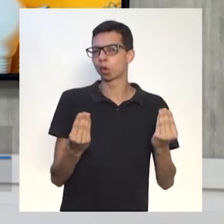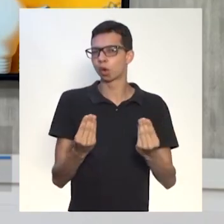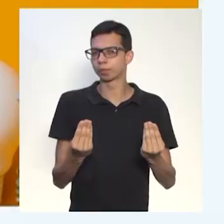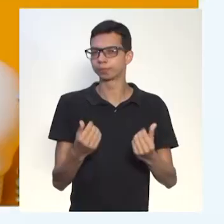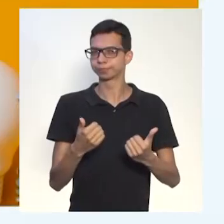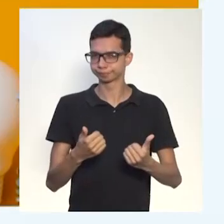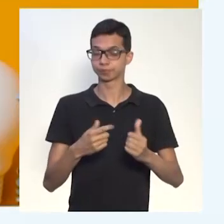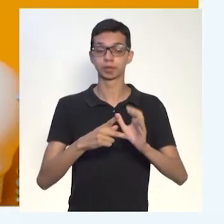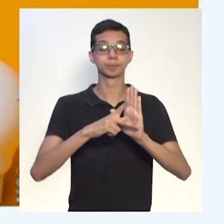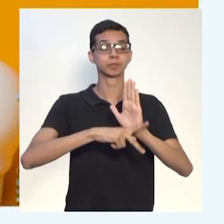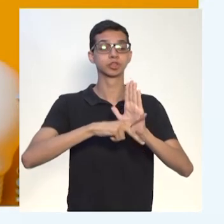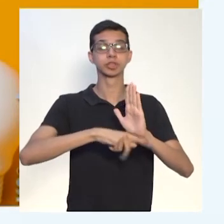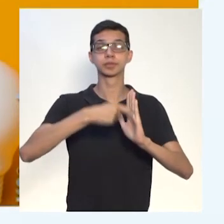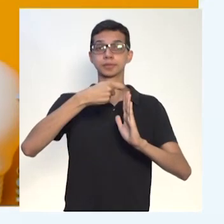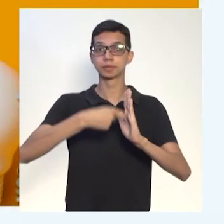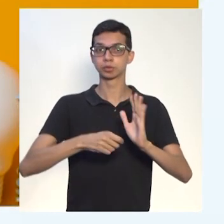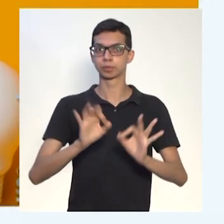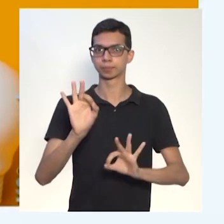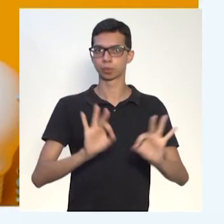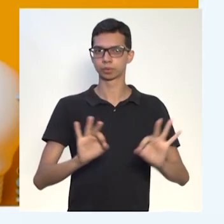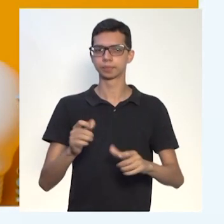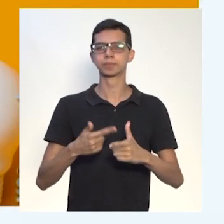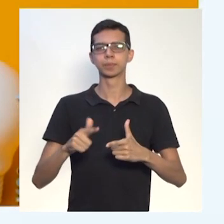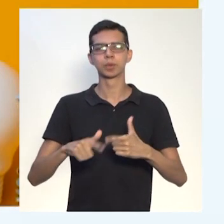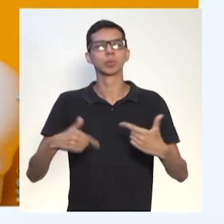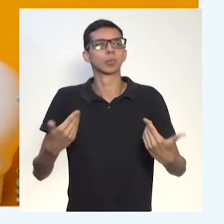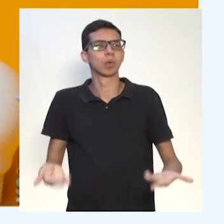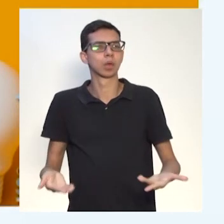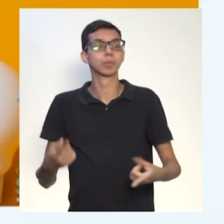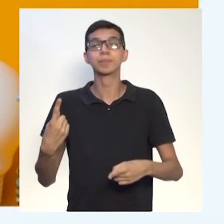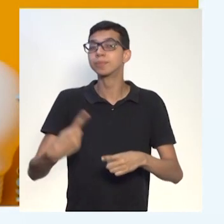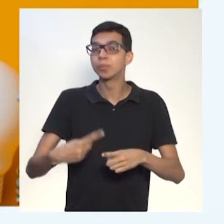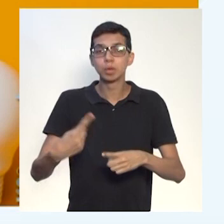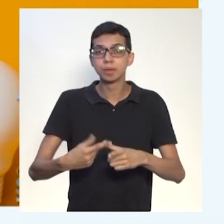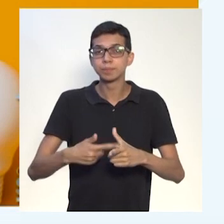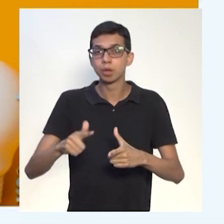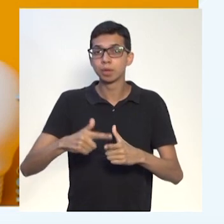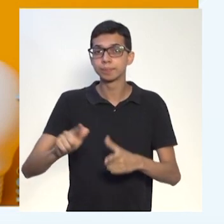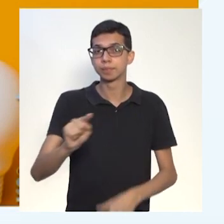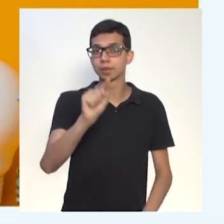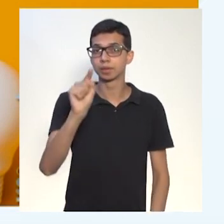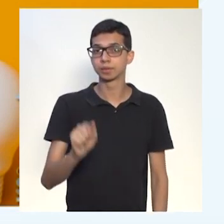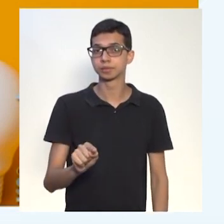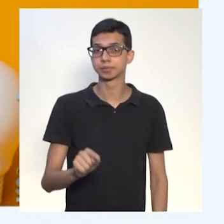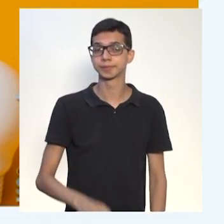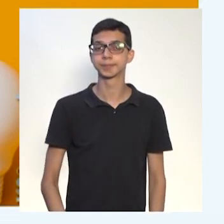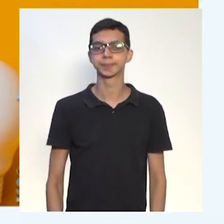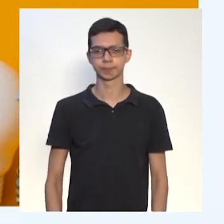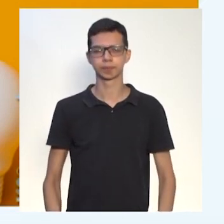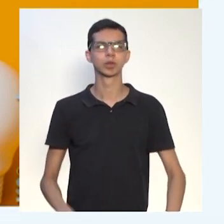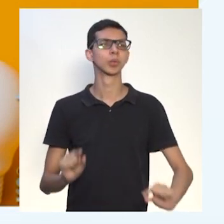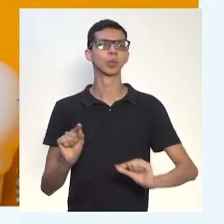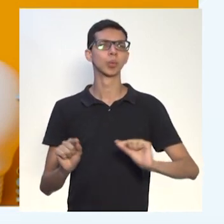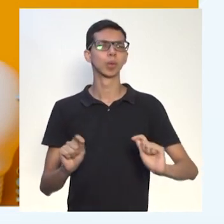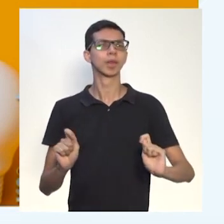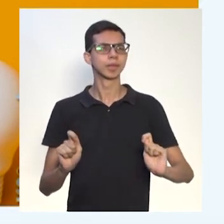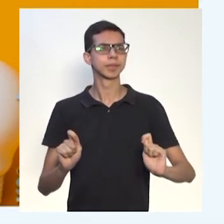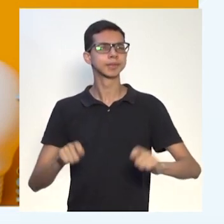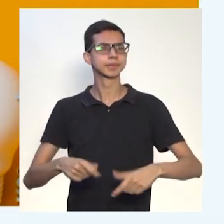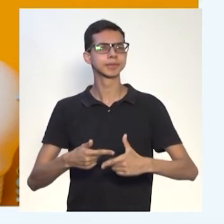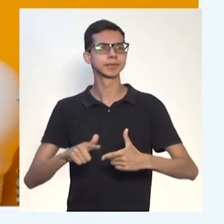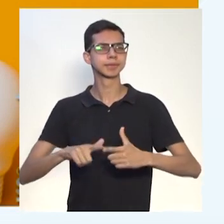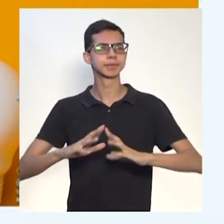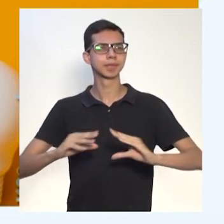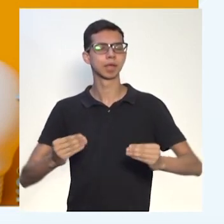de texto? Qual é o problema? Por que é um problema? Quais as causas do problema? Quais as possíveis soluções? Que é o que a gente vai